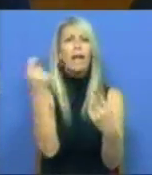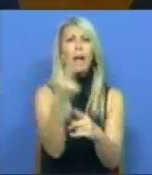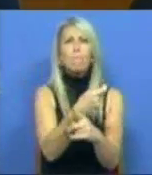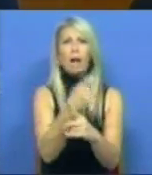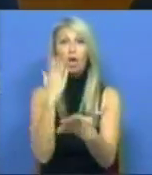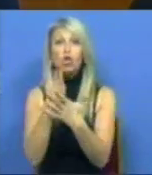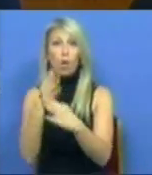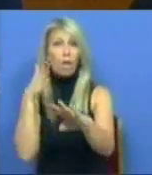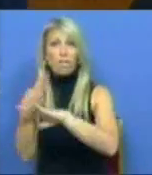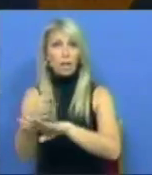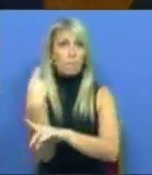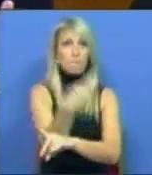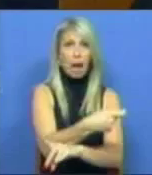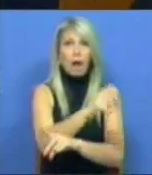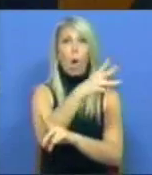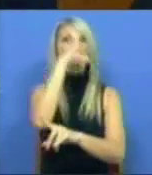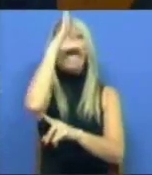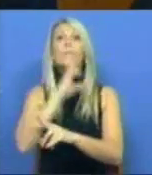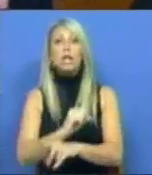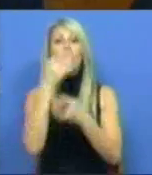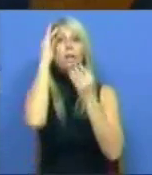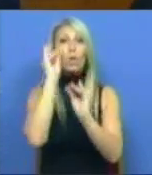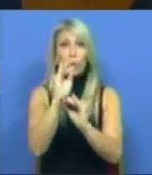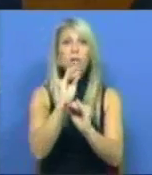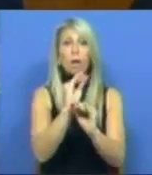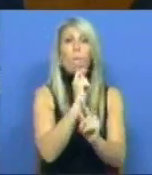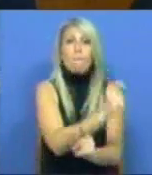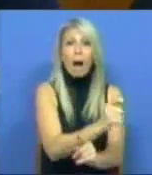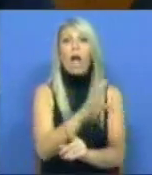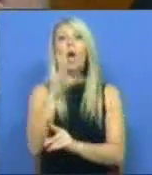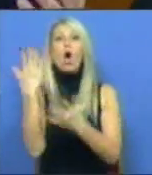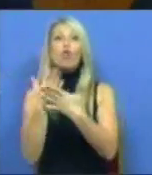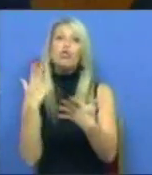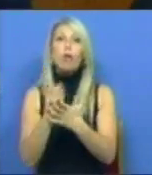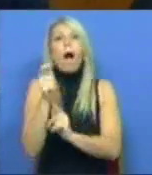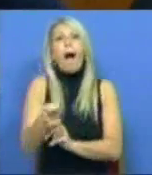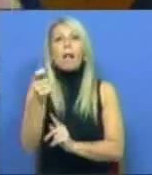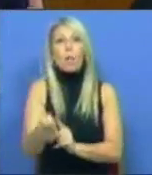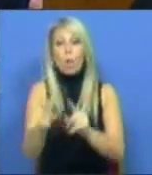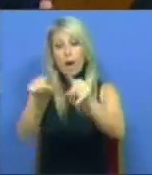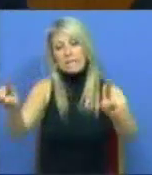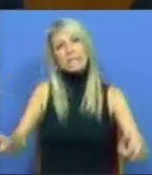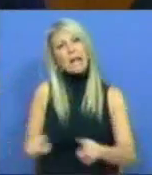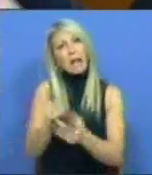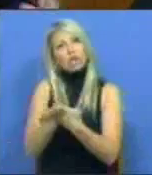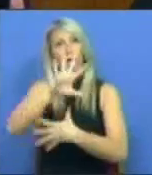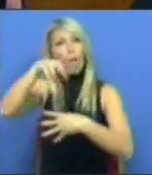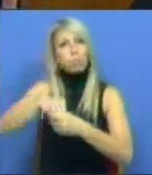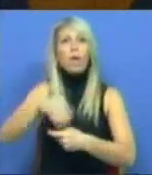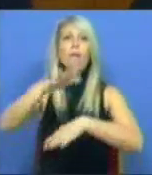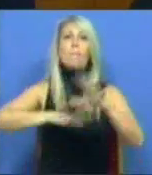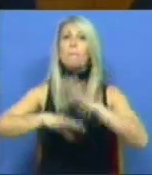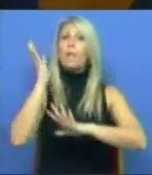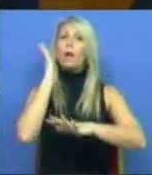É o Ministério da Educação? Quando as escolas alugam num sábado de manhã uma sala para que se faça um congresso, uma reunião, qualquer